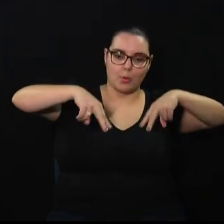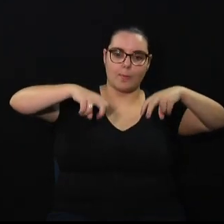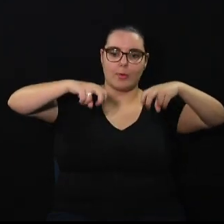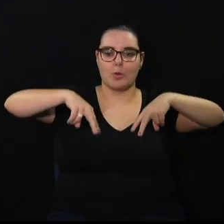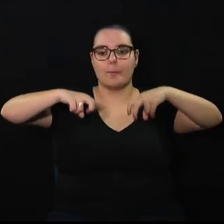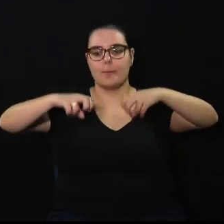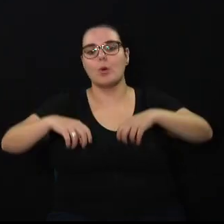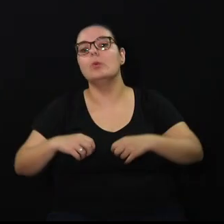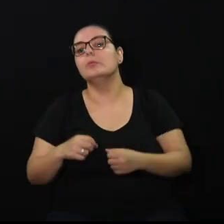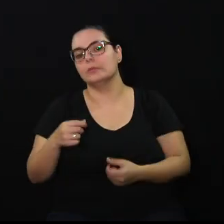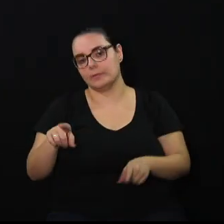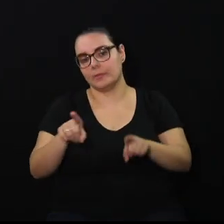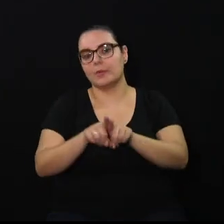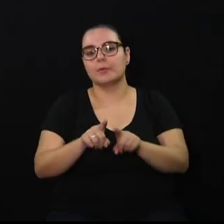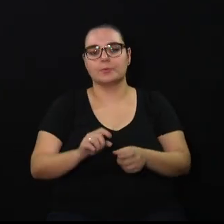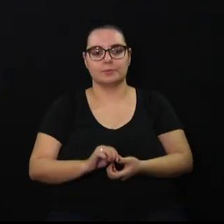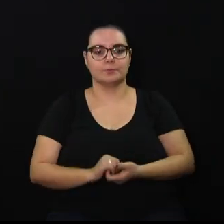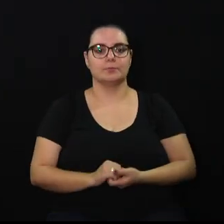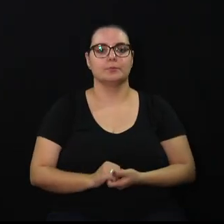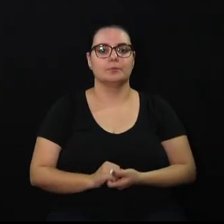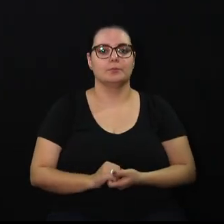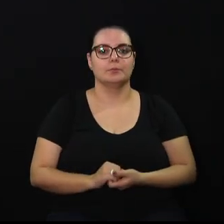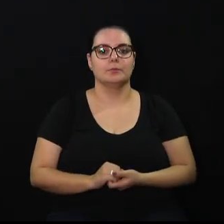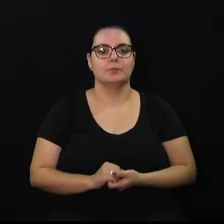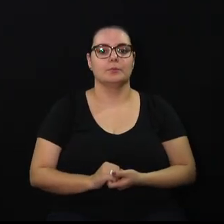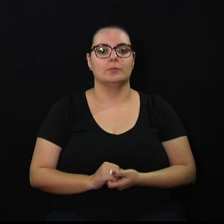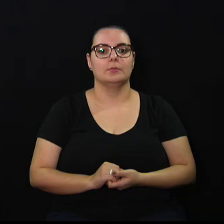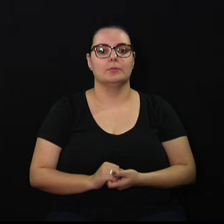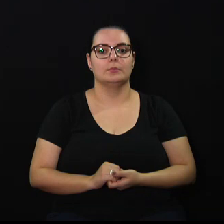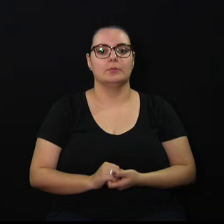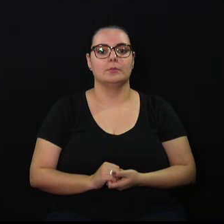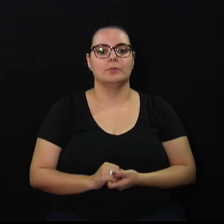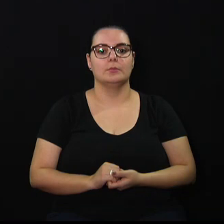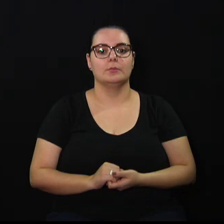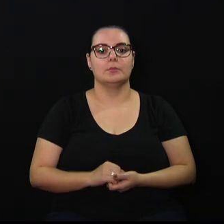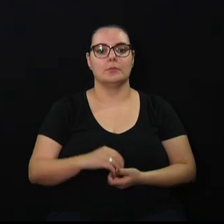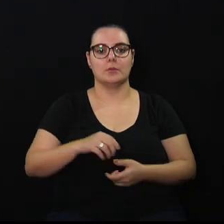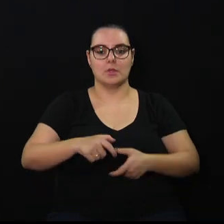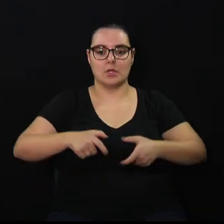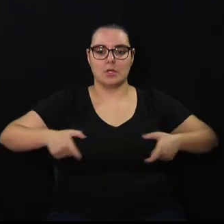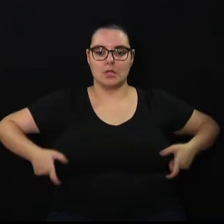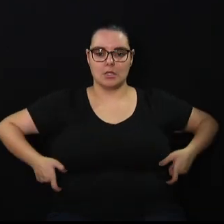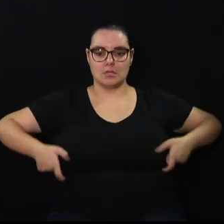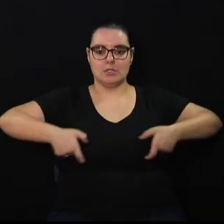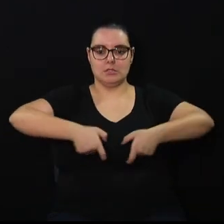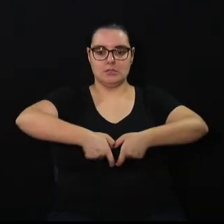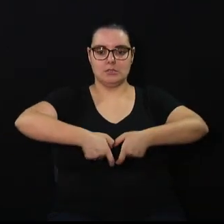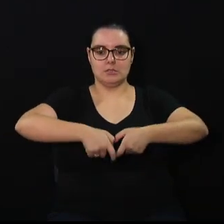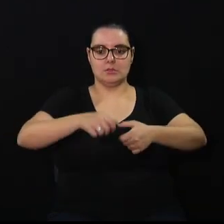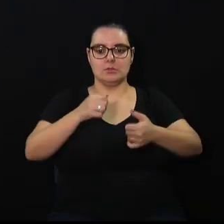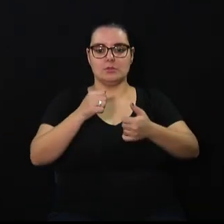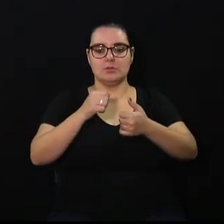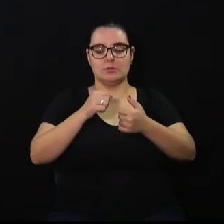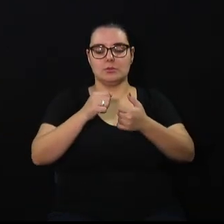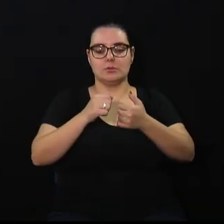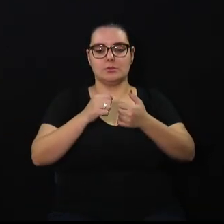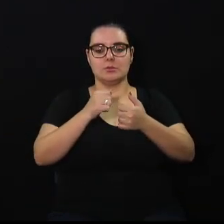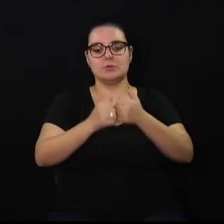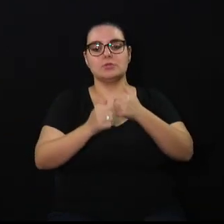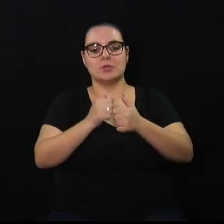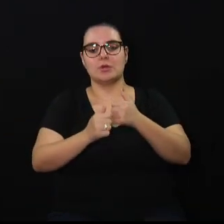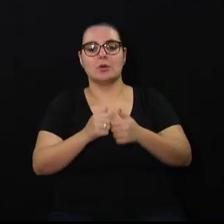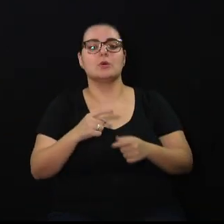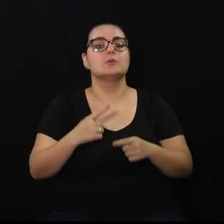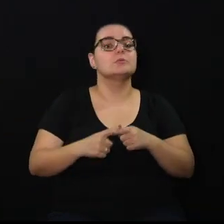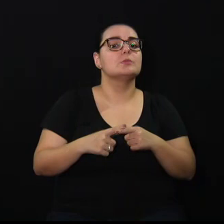né daí eu coloquei cinto de arroz porque porque